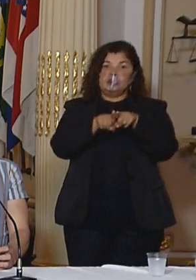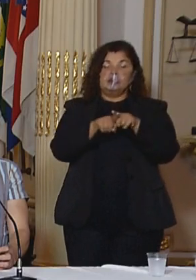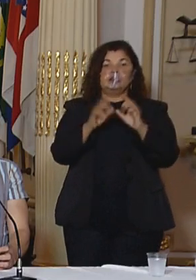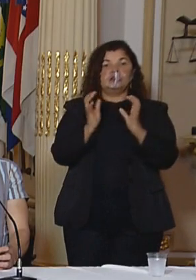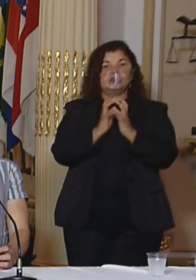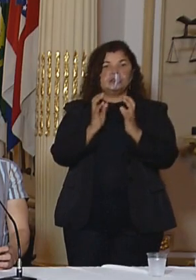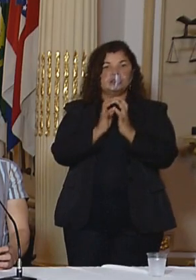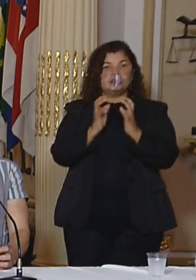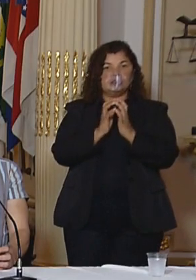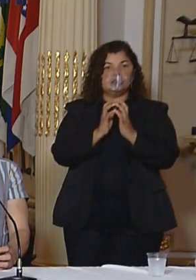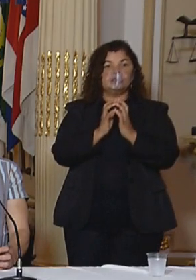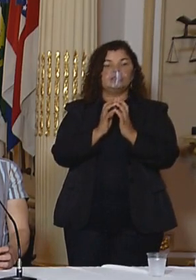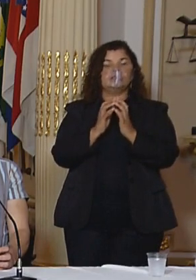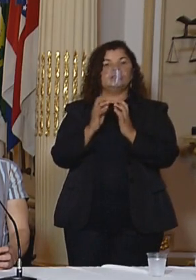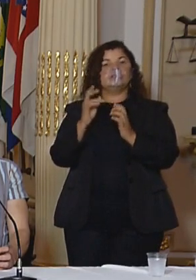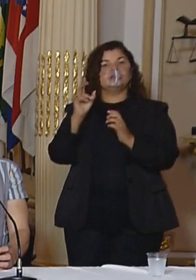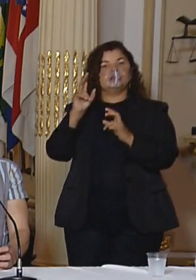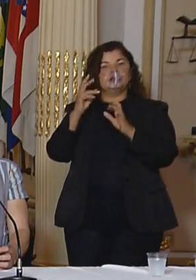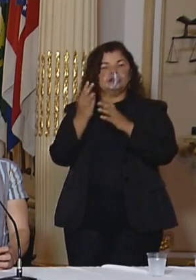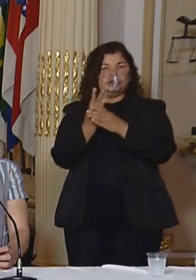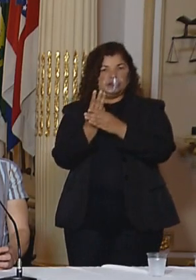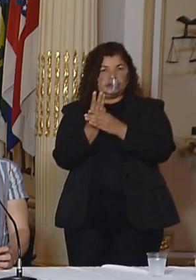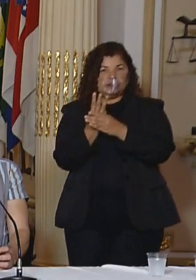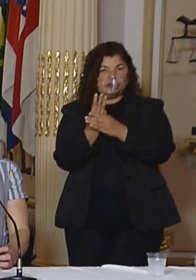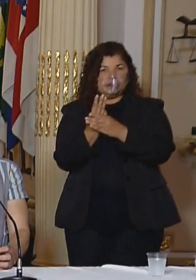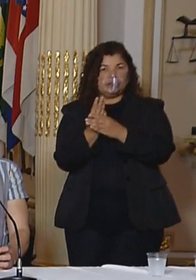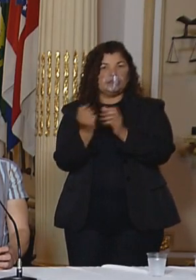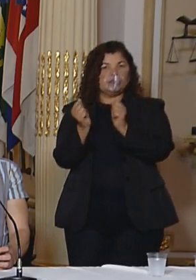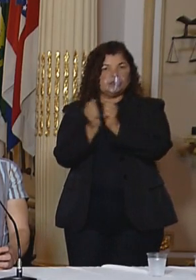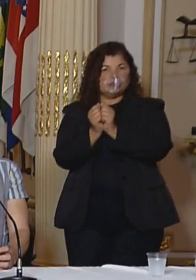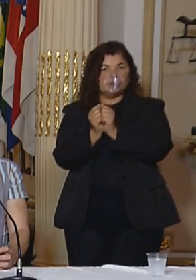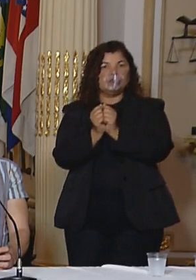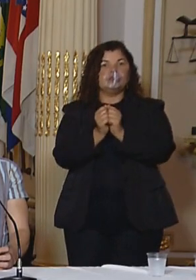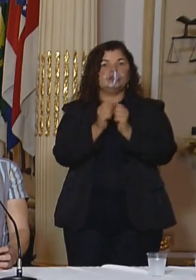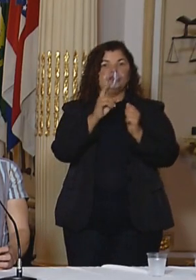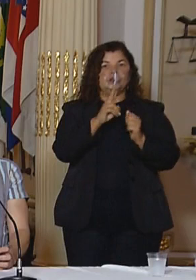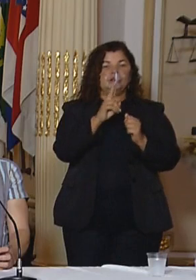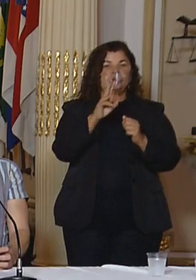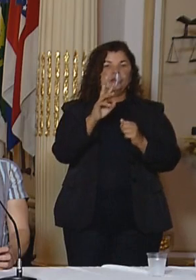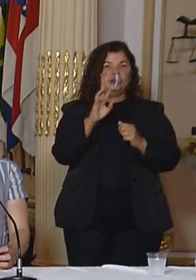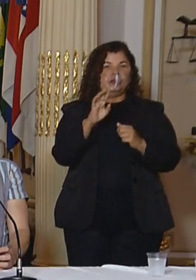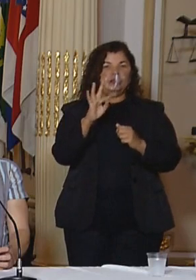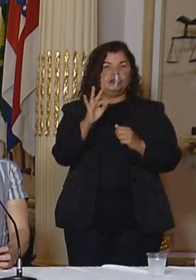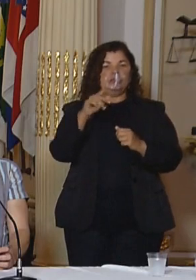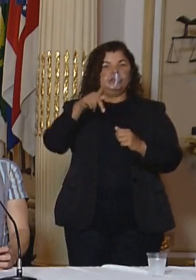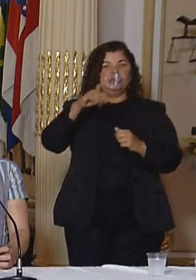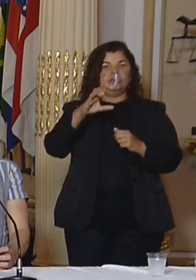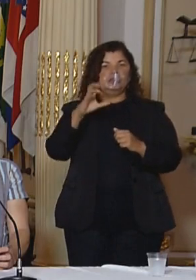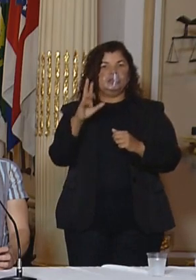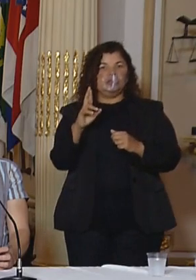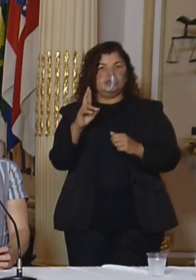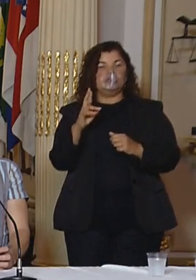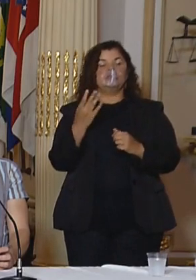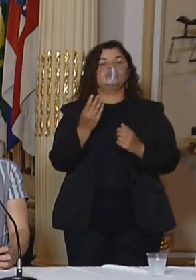Recife com a Universidade Federal, no campo do RT-PCR, né, do teste